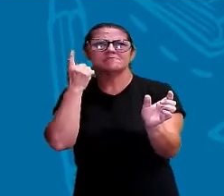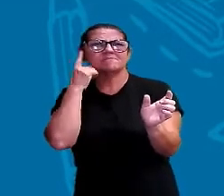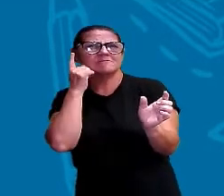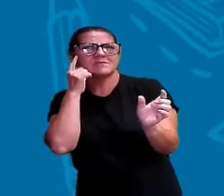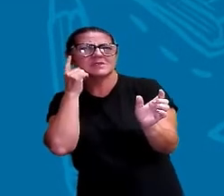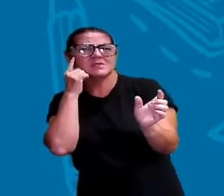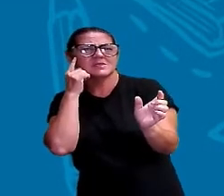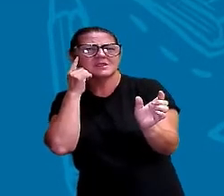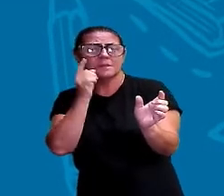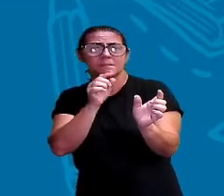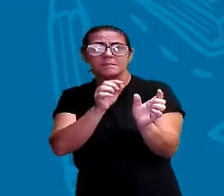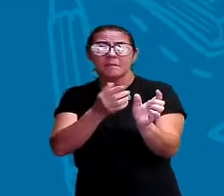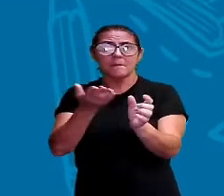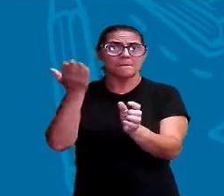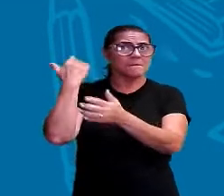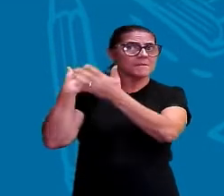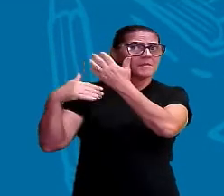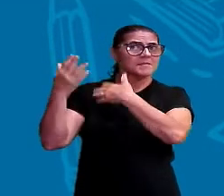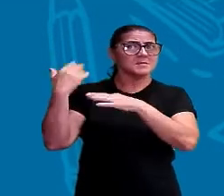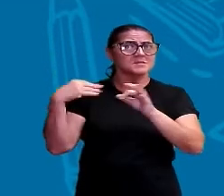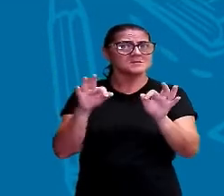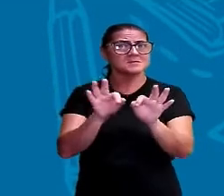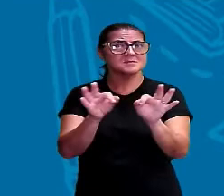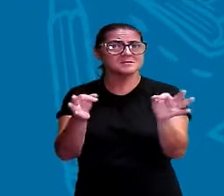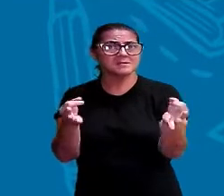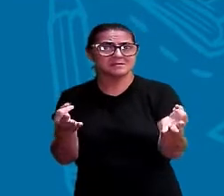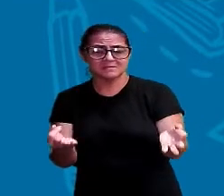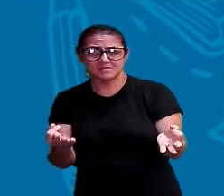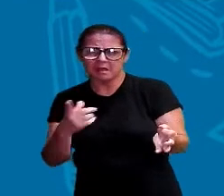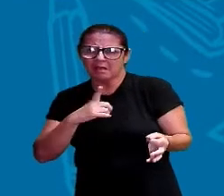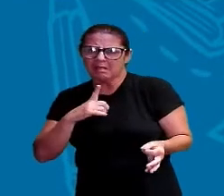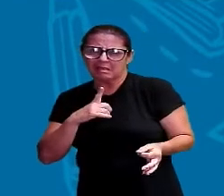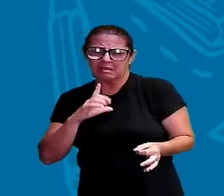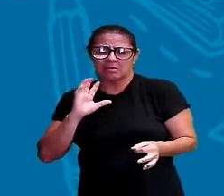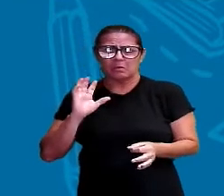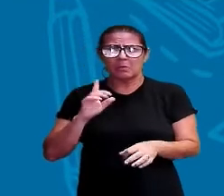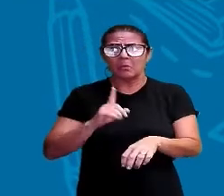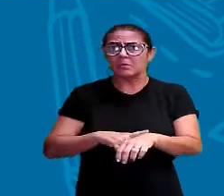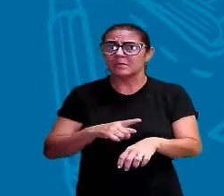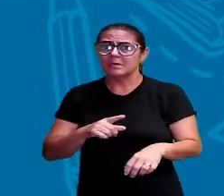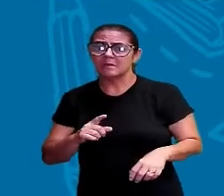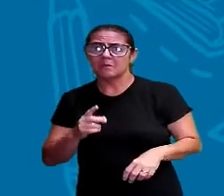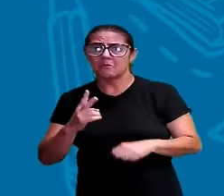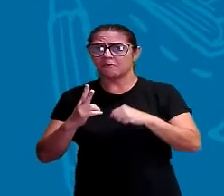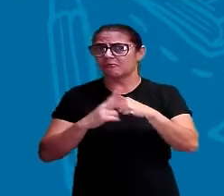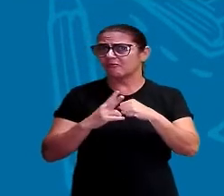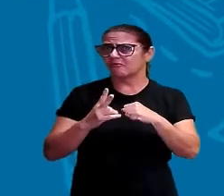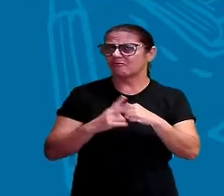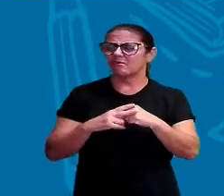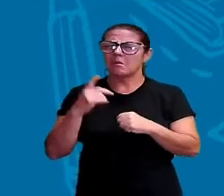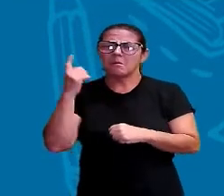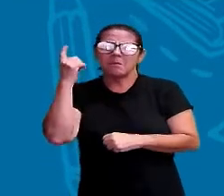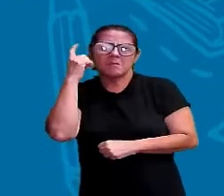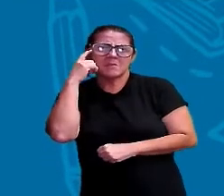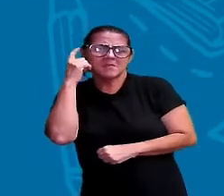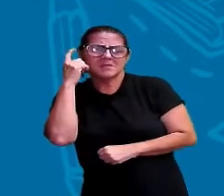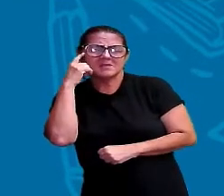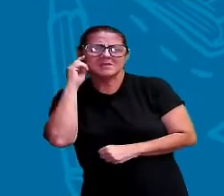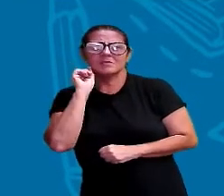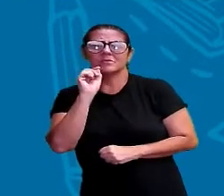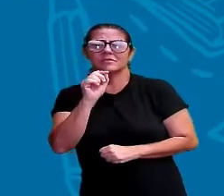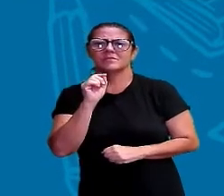é o passado simples. Se a gente tem esse tempo verbal aí, simple past, a gente vai lembrar que o ed